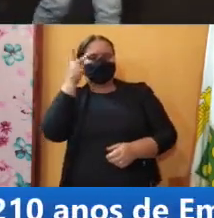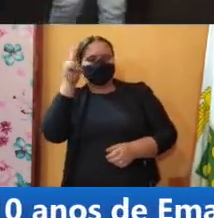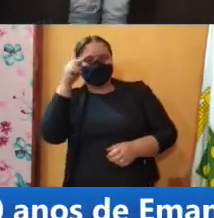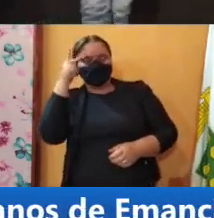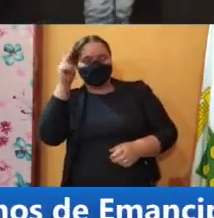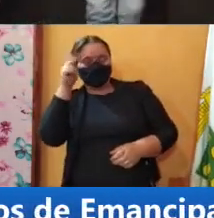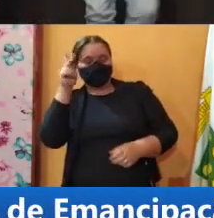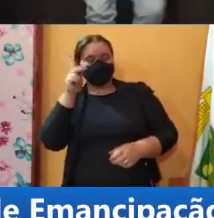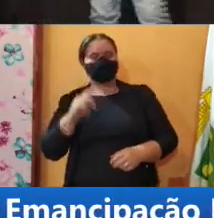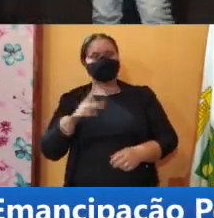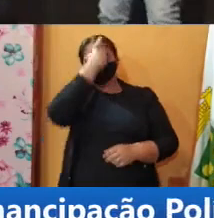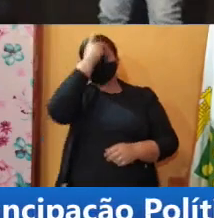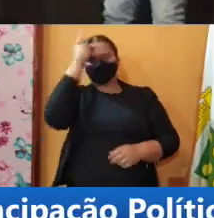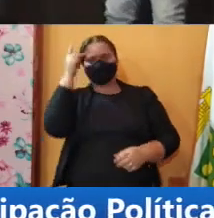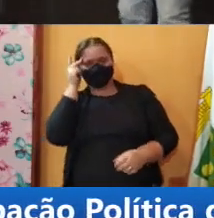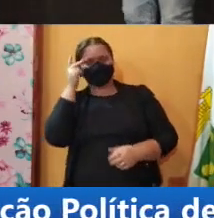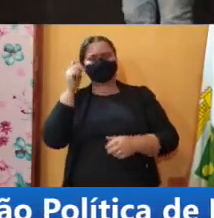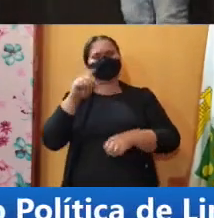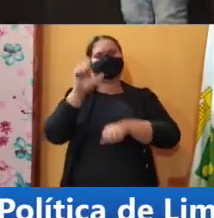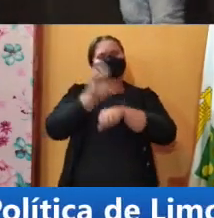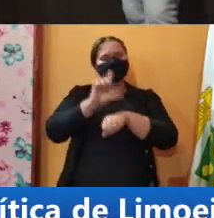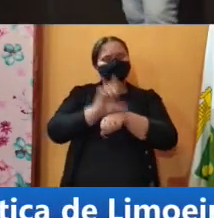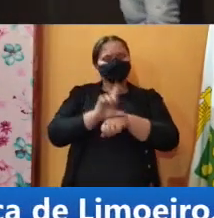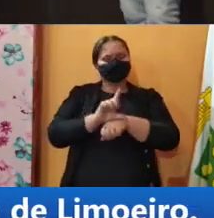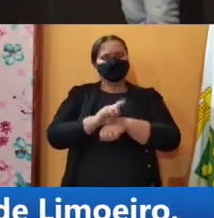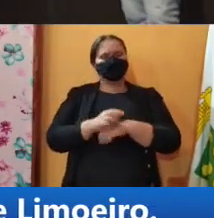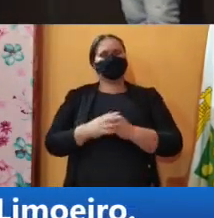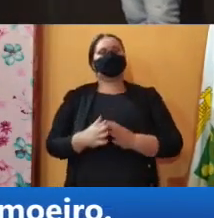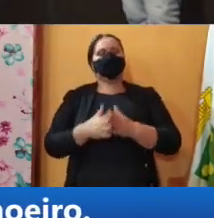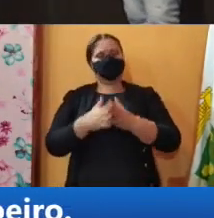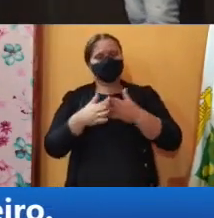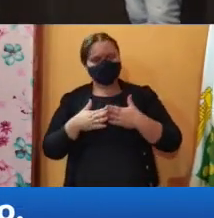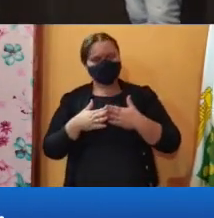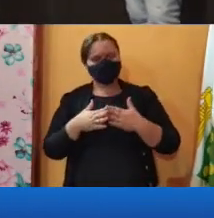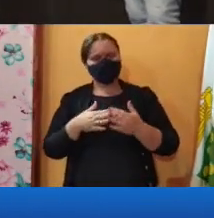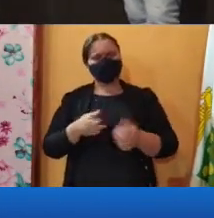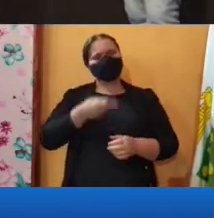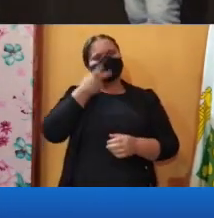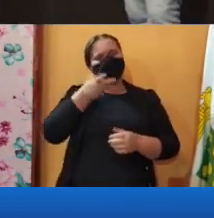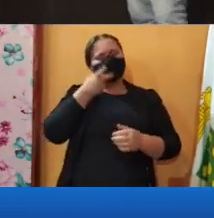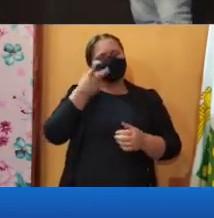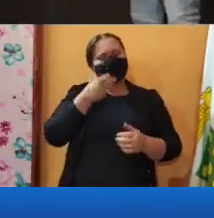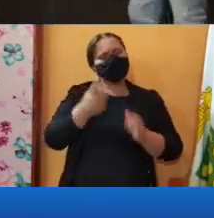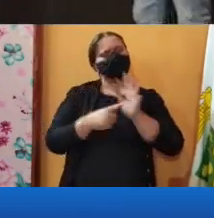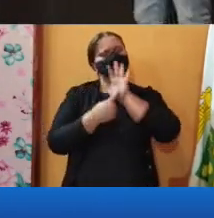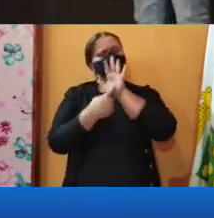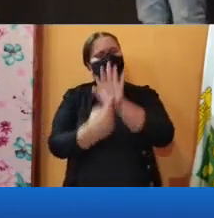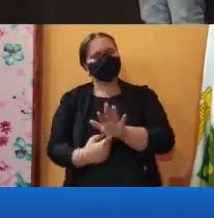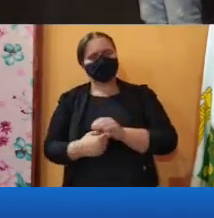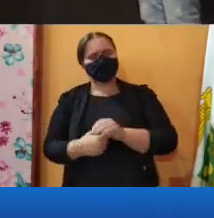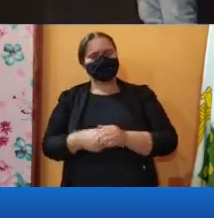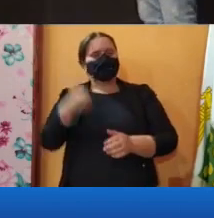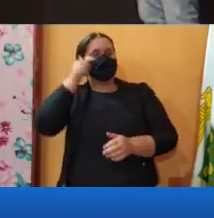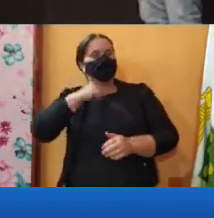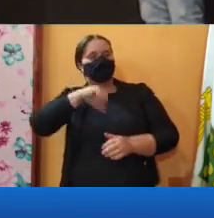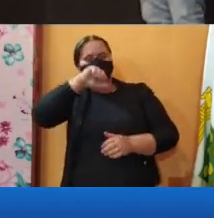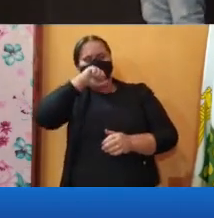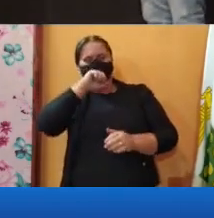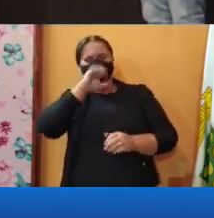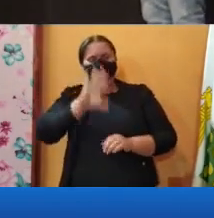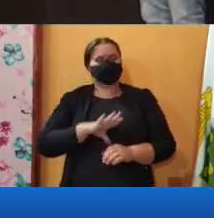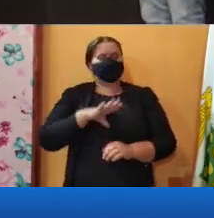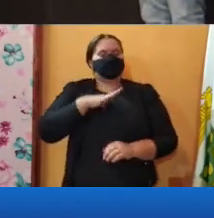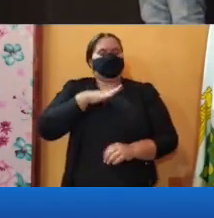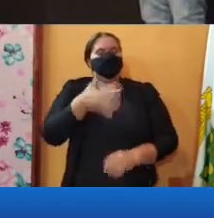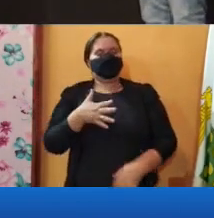nossa gente. Eu peço licença para copiar nesses dias. Manha falou muito orgulhosa